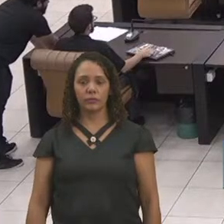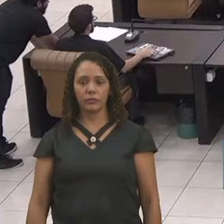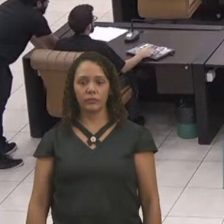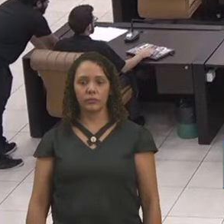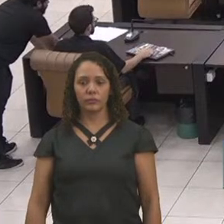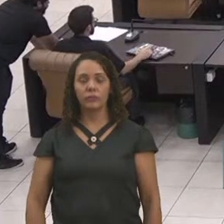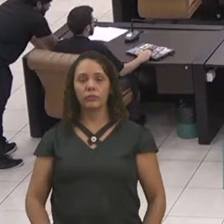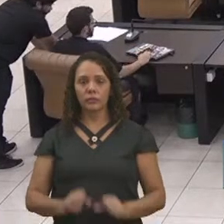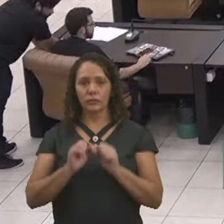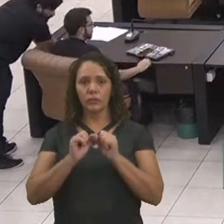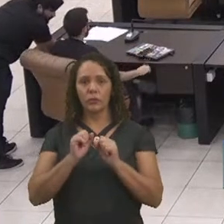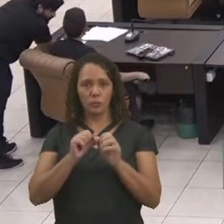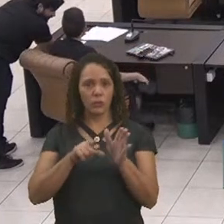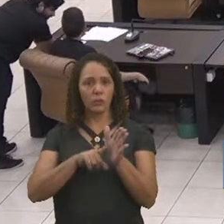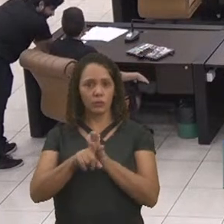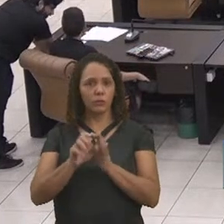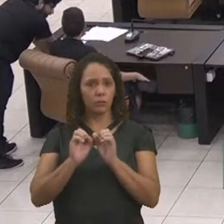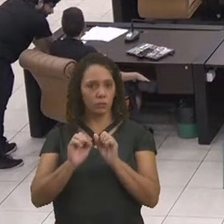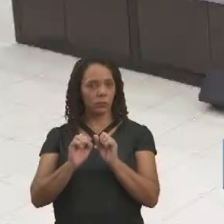Pode perguntar.